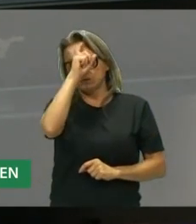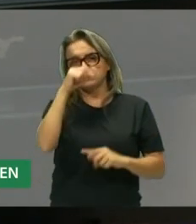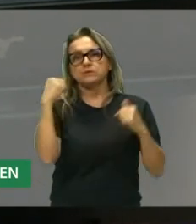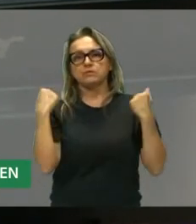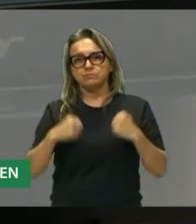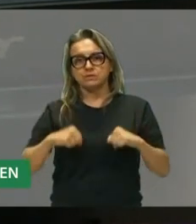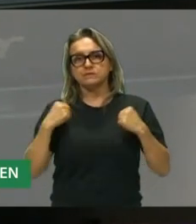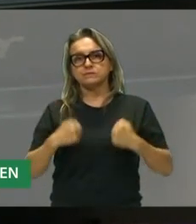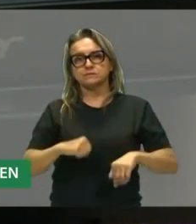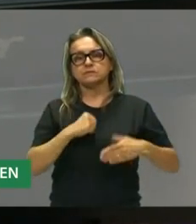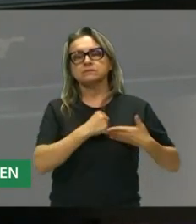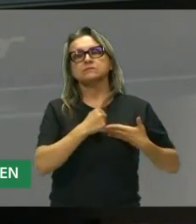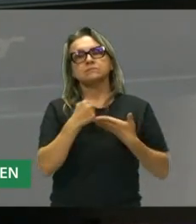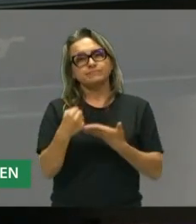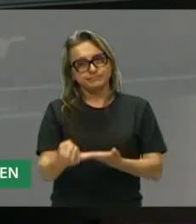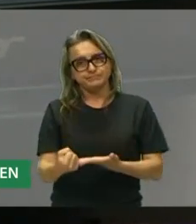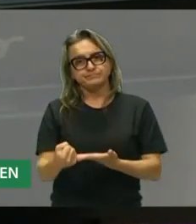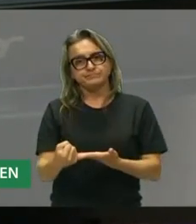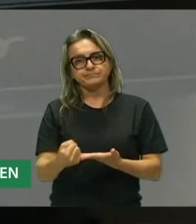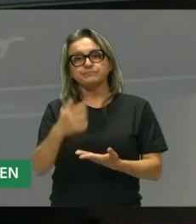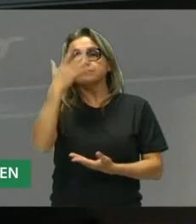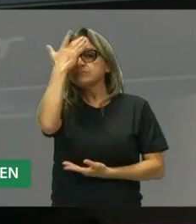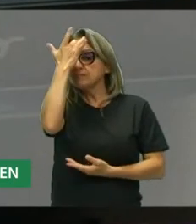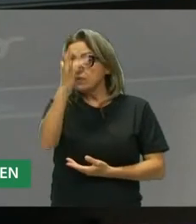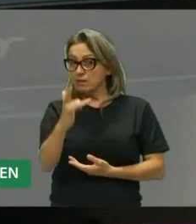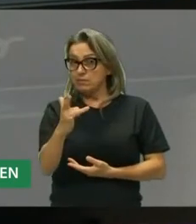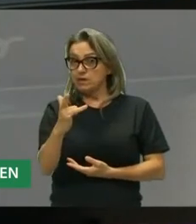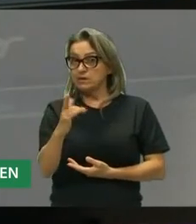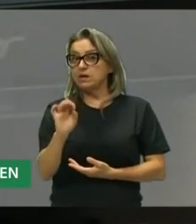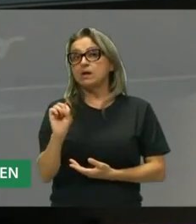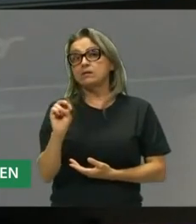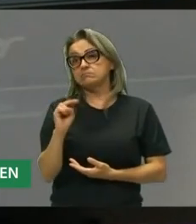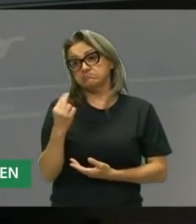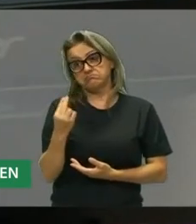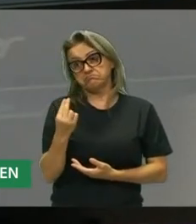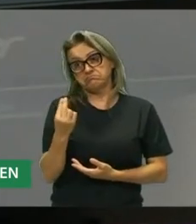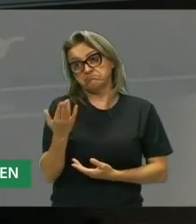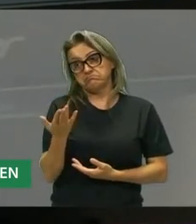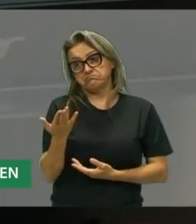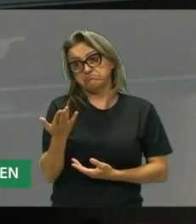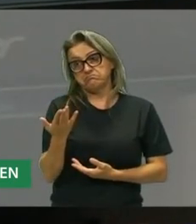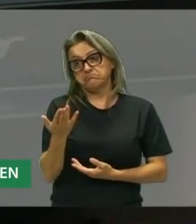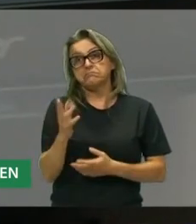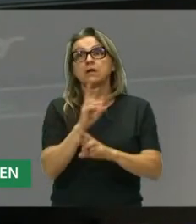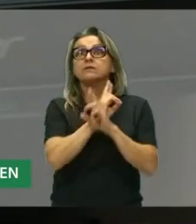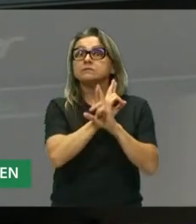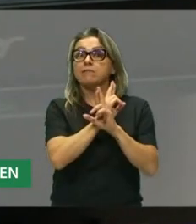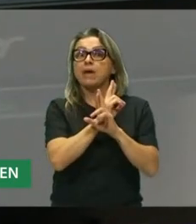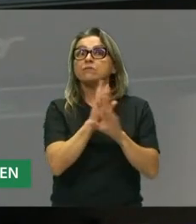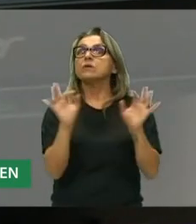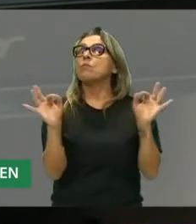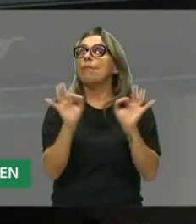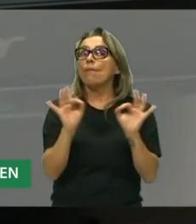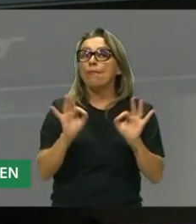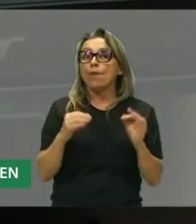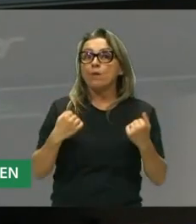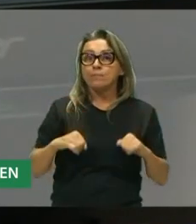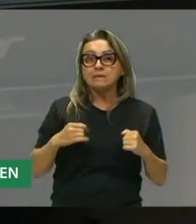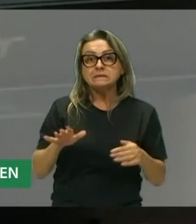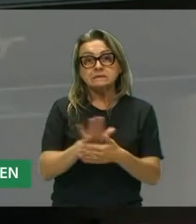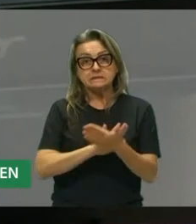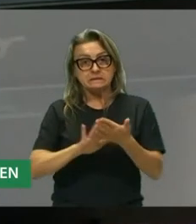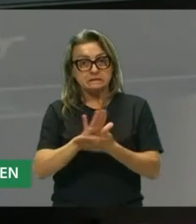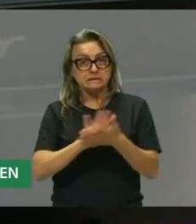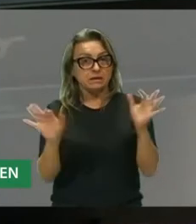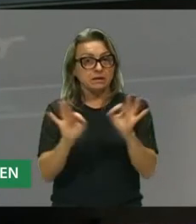né? Amanhã ou depois, espero que ninguém precise, mas um de nós pode precisar do hospital, e nós precisamos ter ele saneado